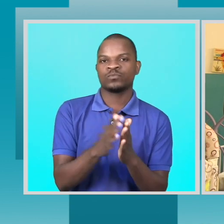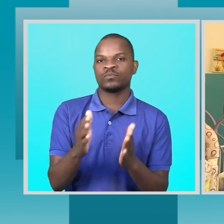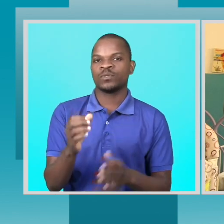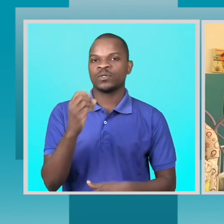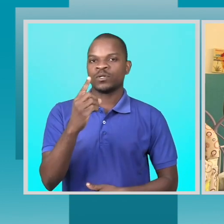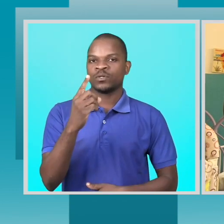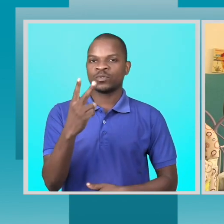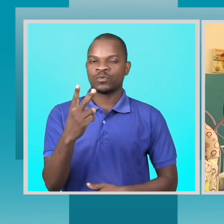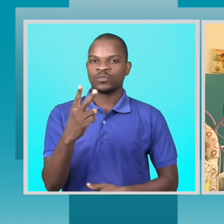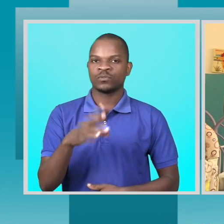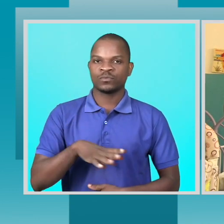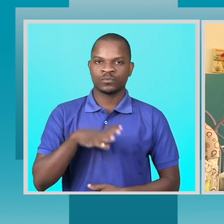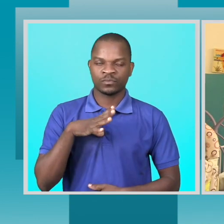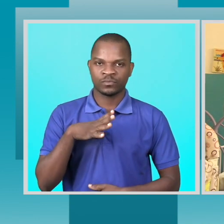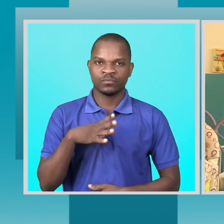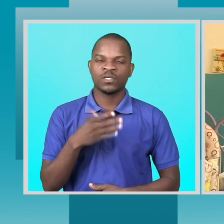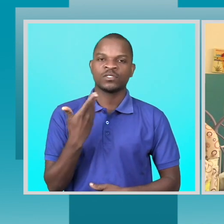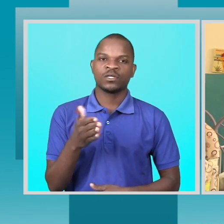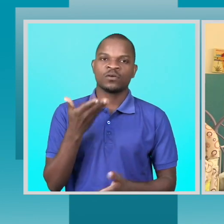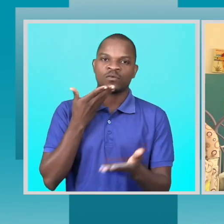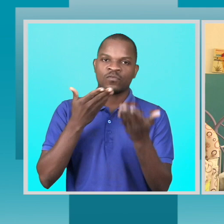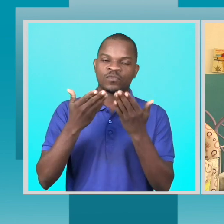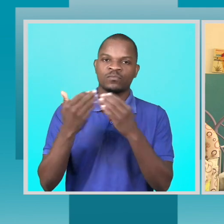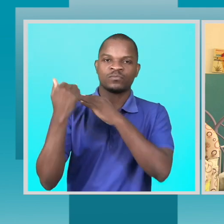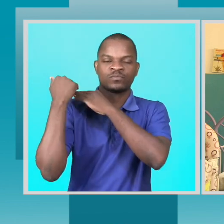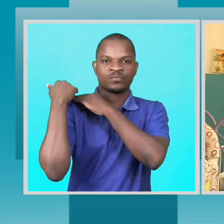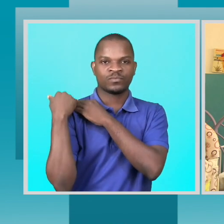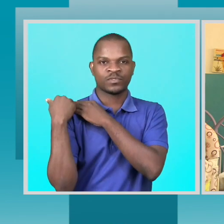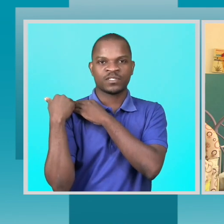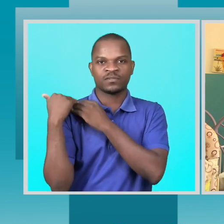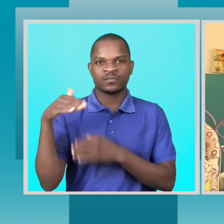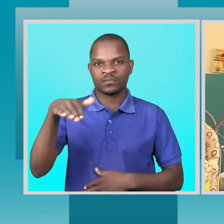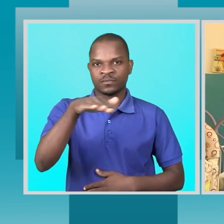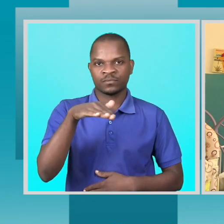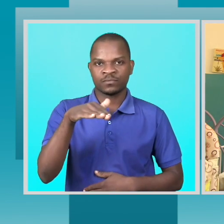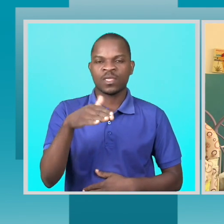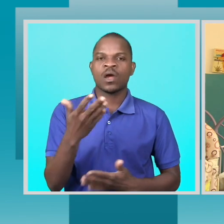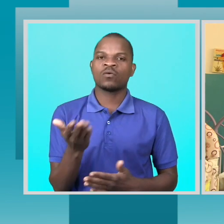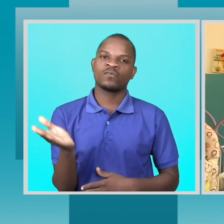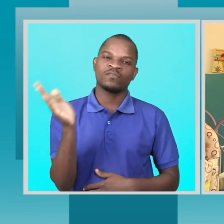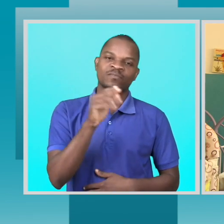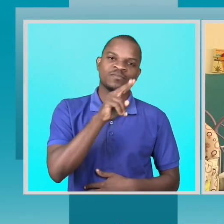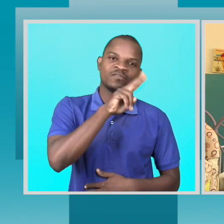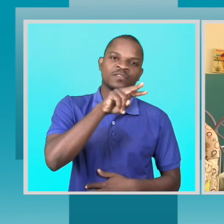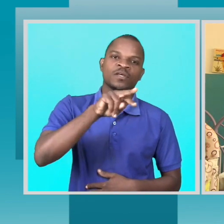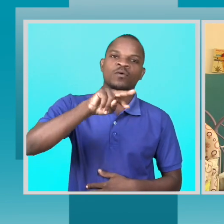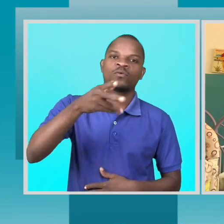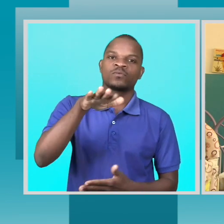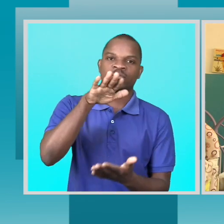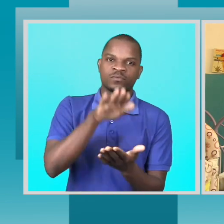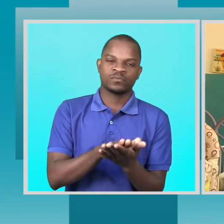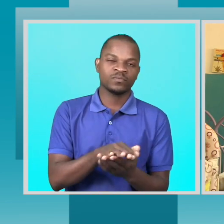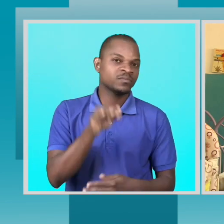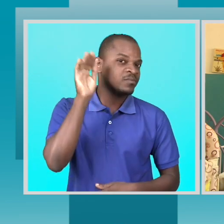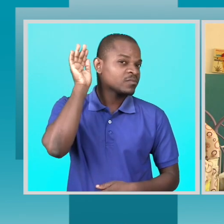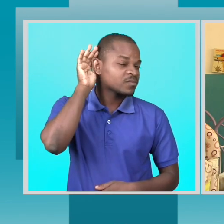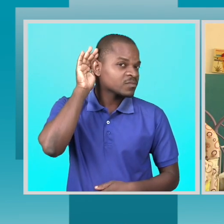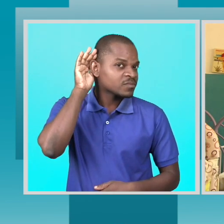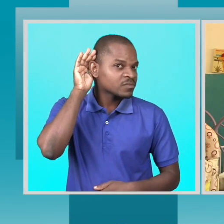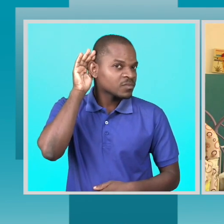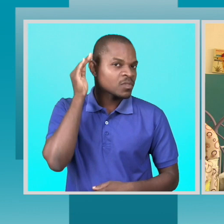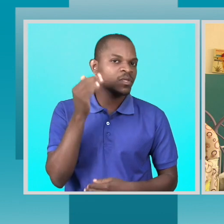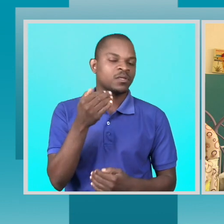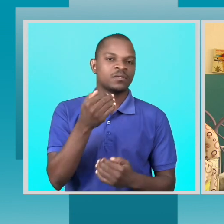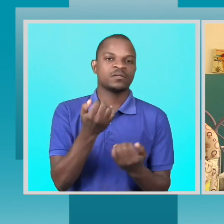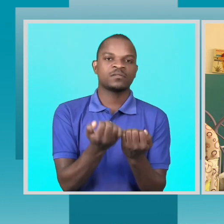Conversamos com a Dona Maria, que é responsável da área social e vamos visitar outros setores para entender melhor o desenvolvimento de